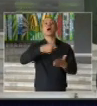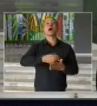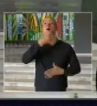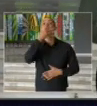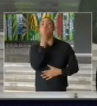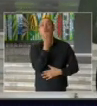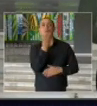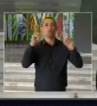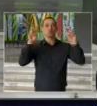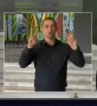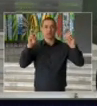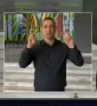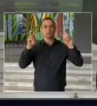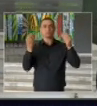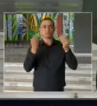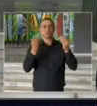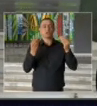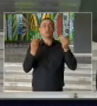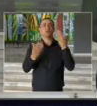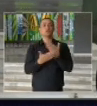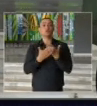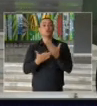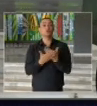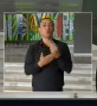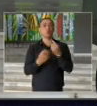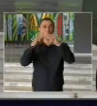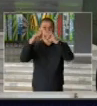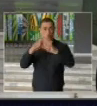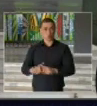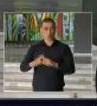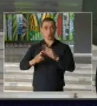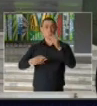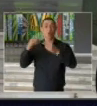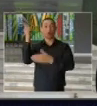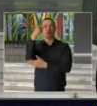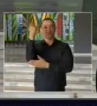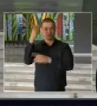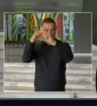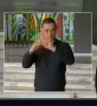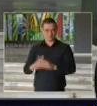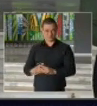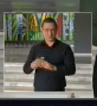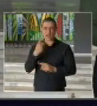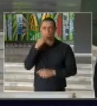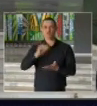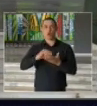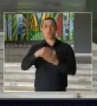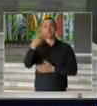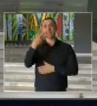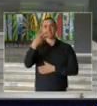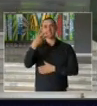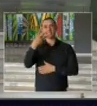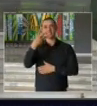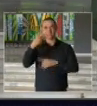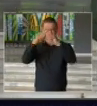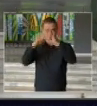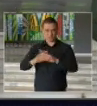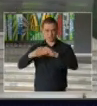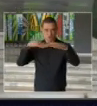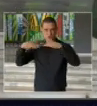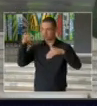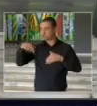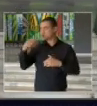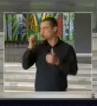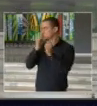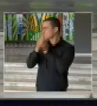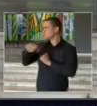Paula, saudações alvinegras. Valeu, Milton. O José Balieiro, olha, o Milton, José Balieiro, tem cadeira cativa aqui,